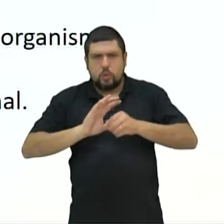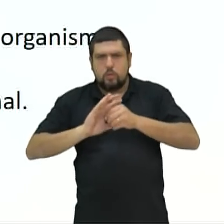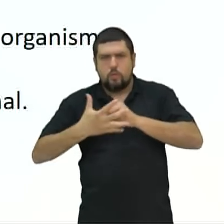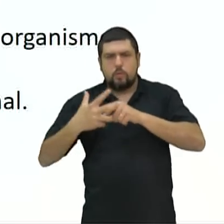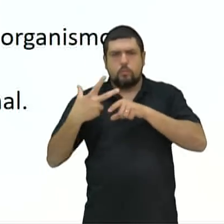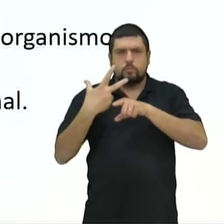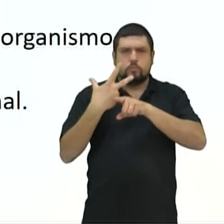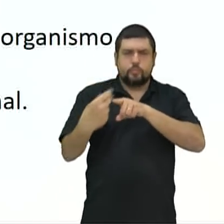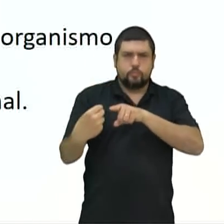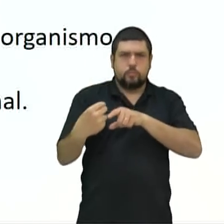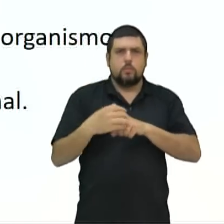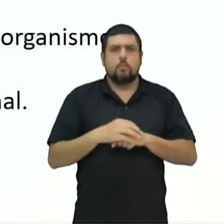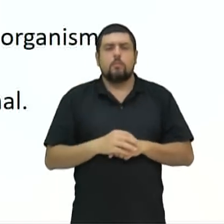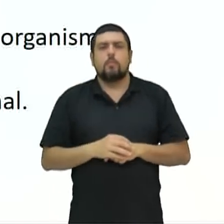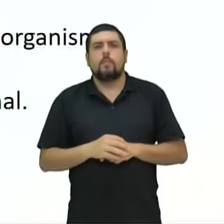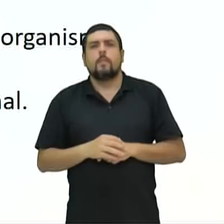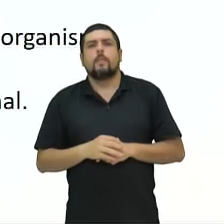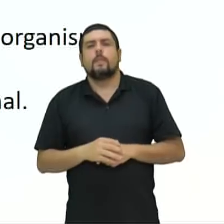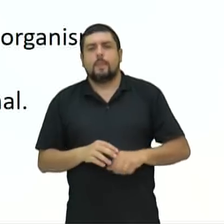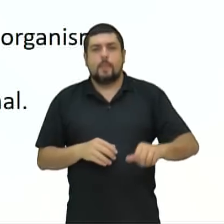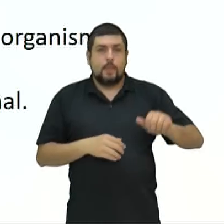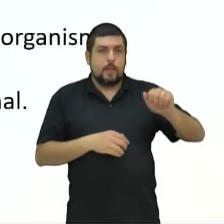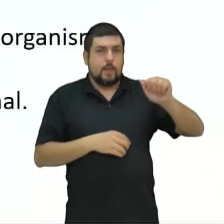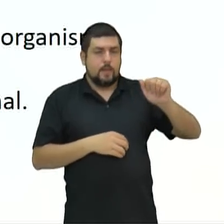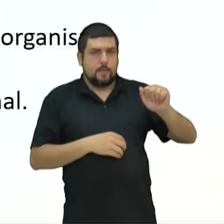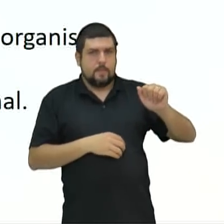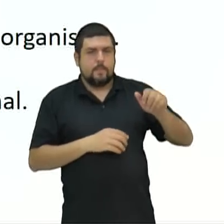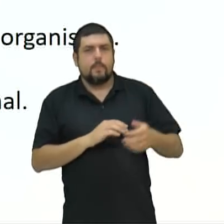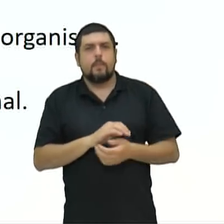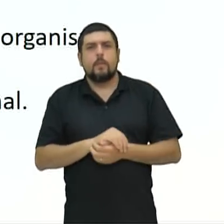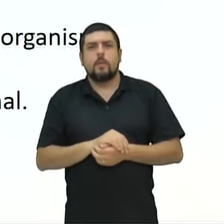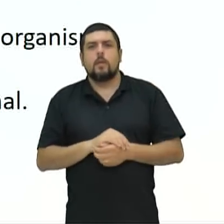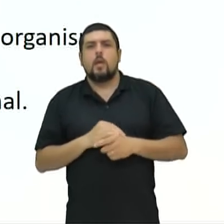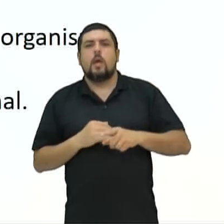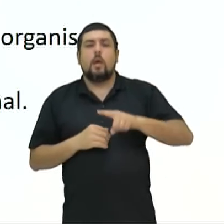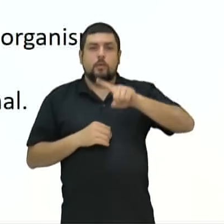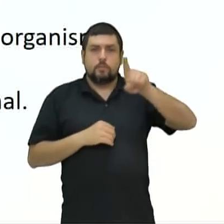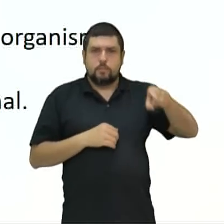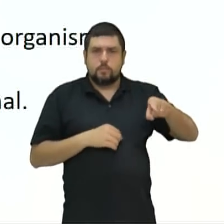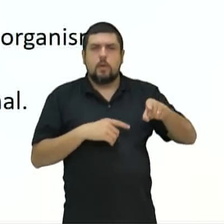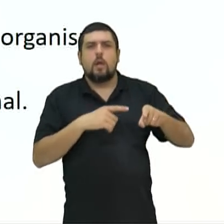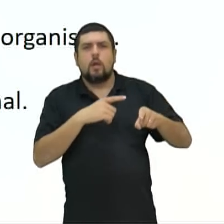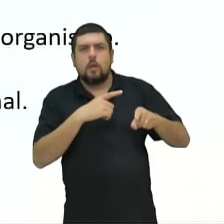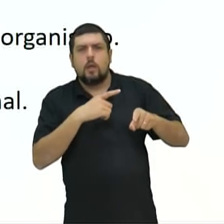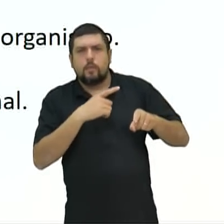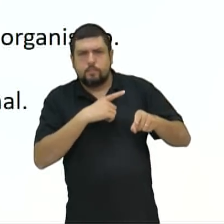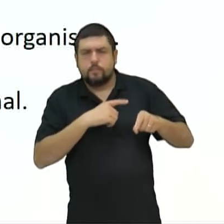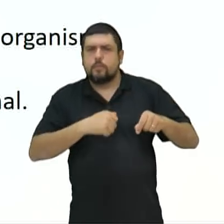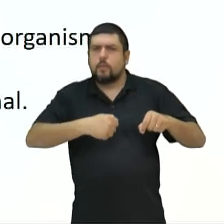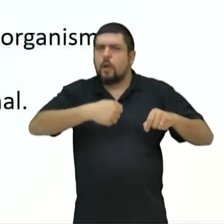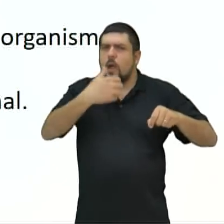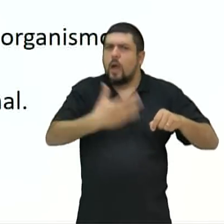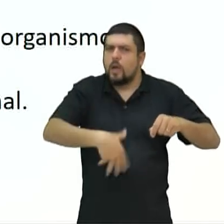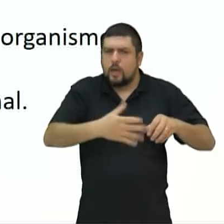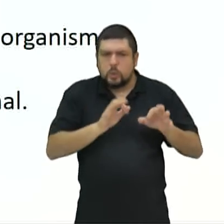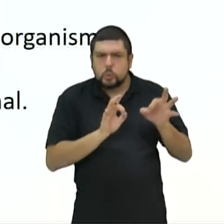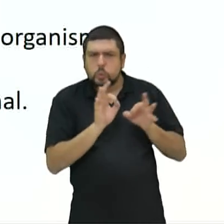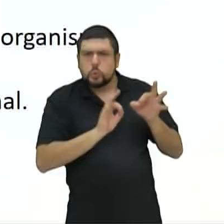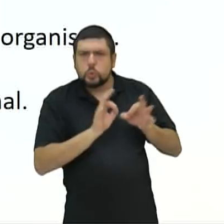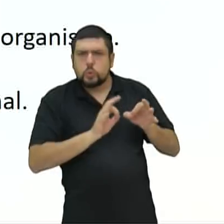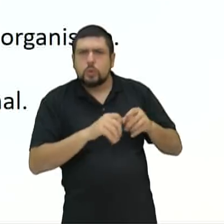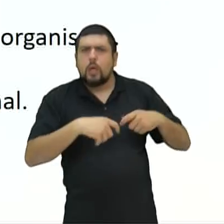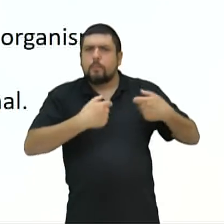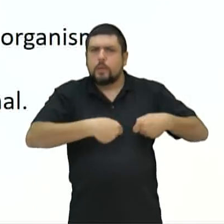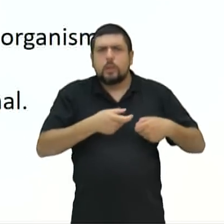tema, assinale o que for correto. Letra A. A primeira possui altos custos de manutenção e necessitam de